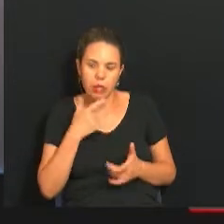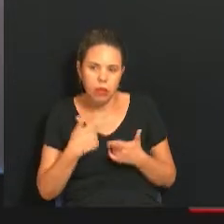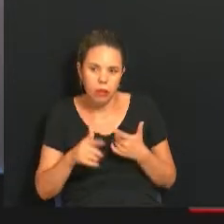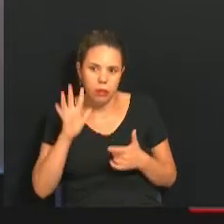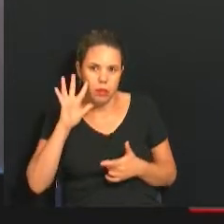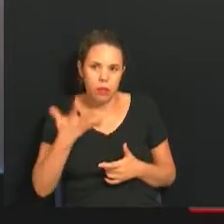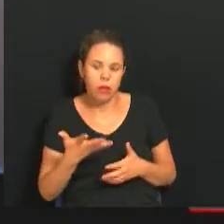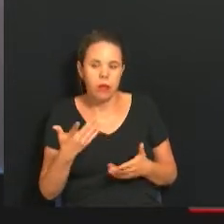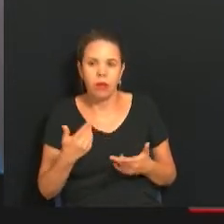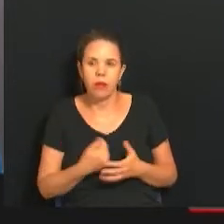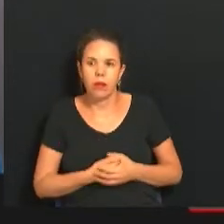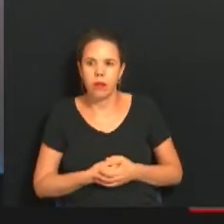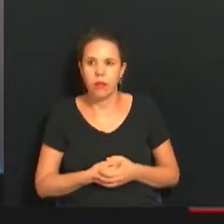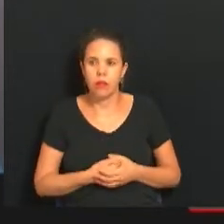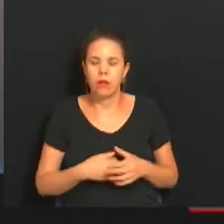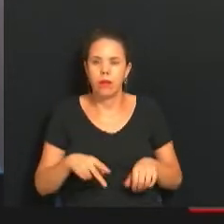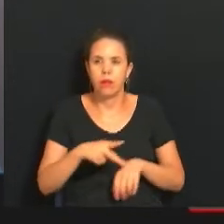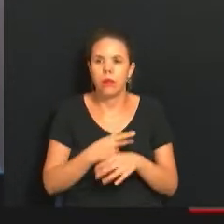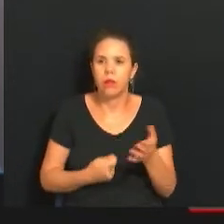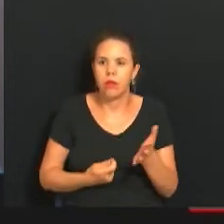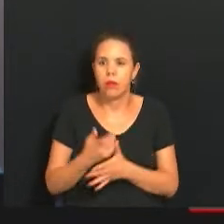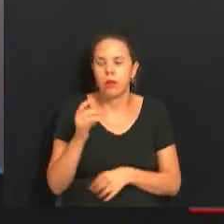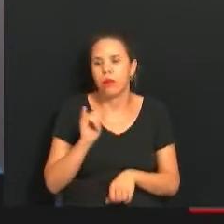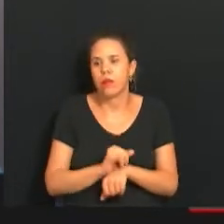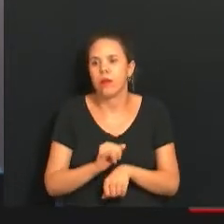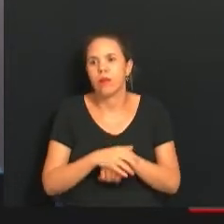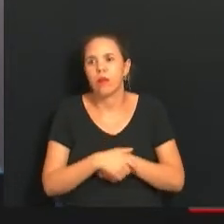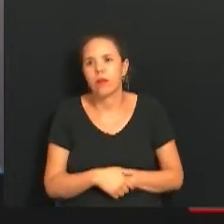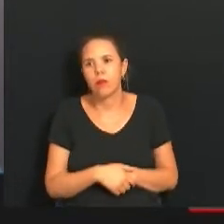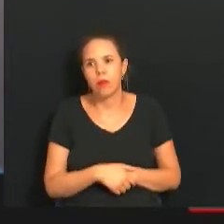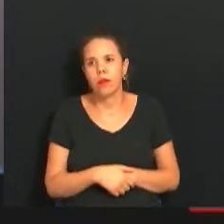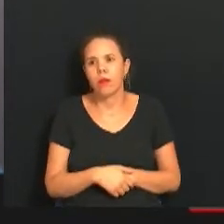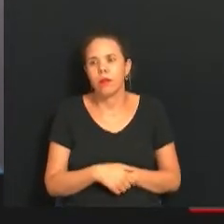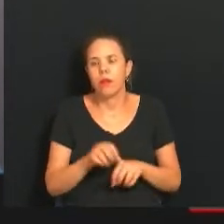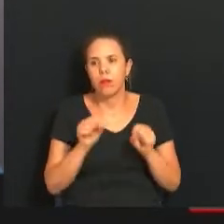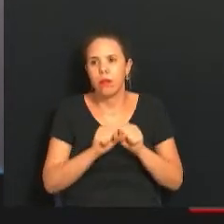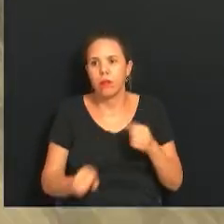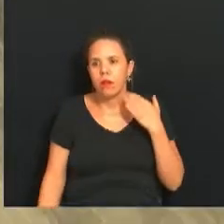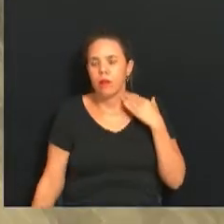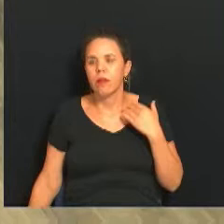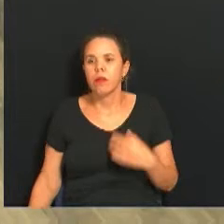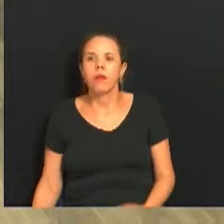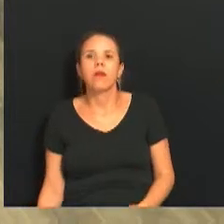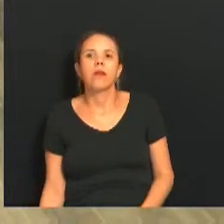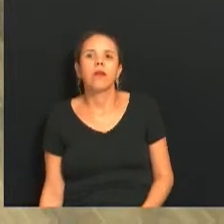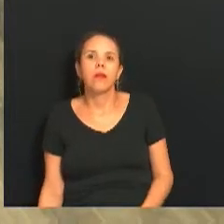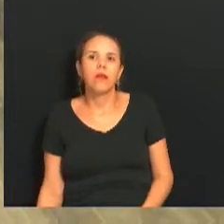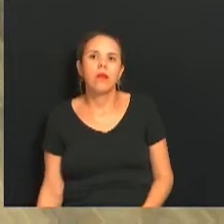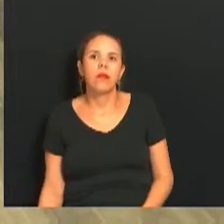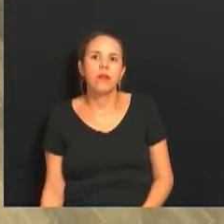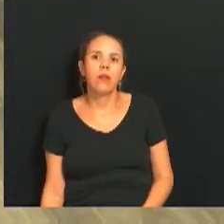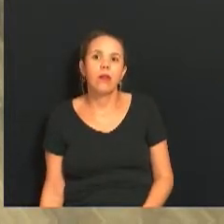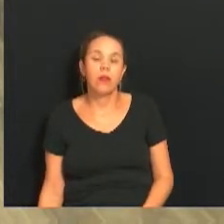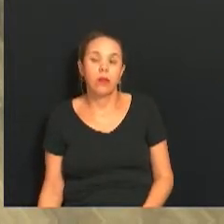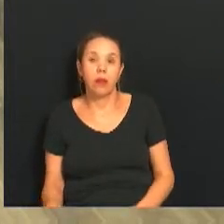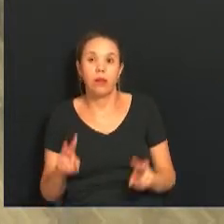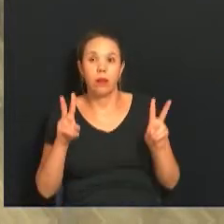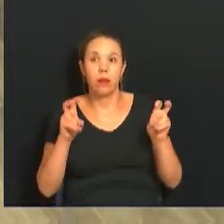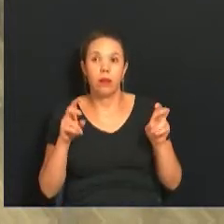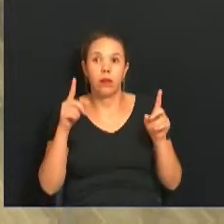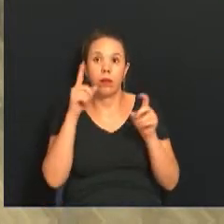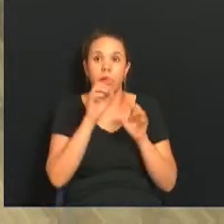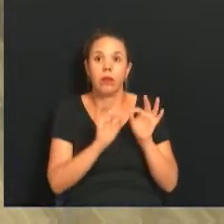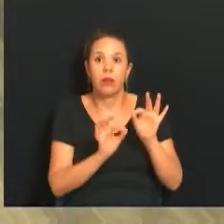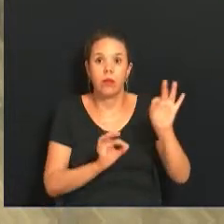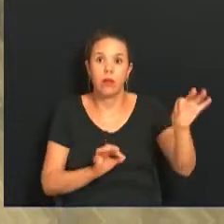bem catastróficas para os pagamentos internacionais, inclusive para o nosso sistema bancário. Esse é um assunto complexo, extenso, por